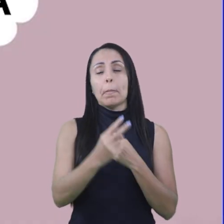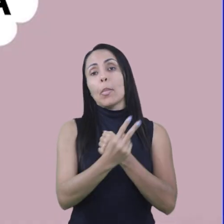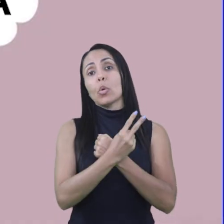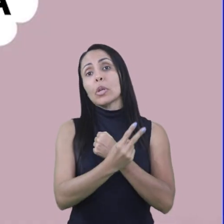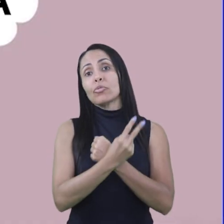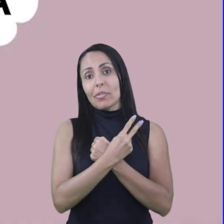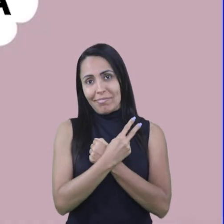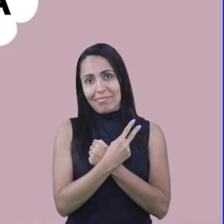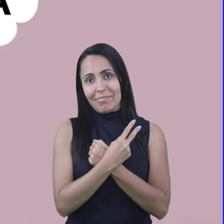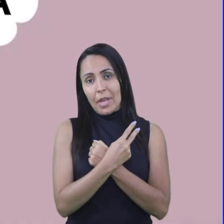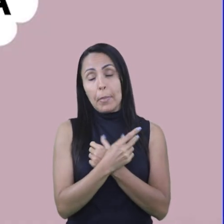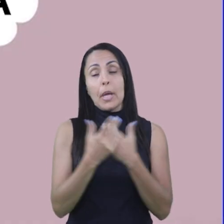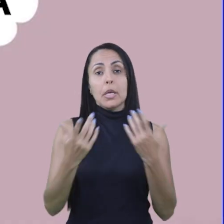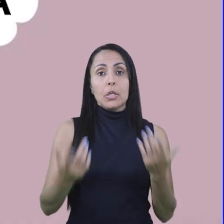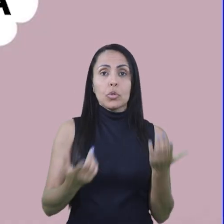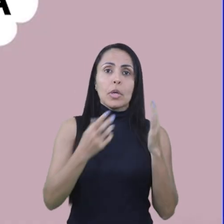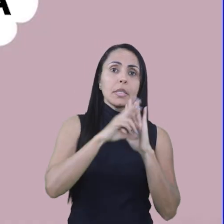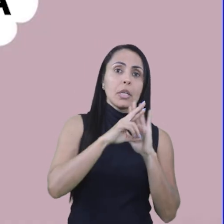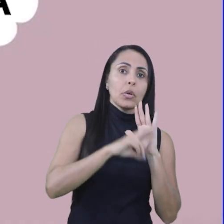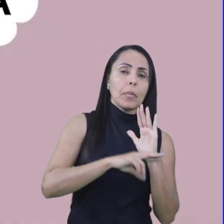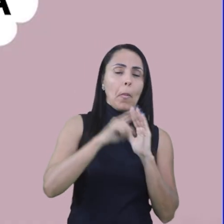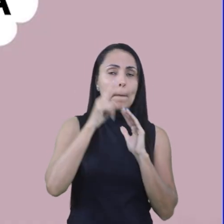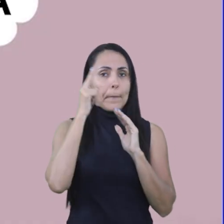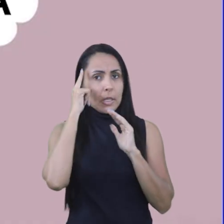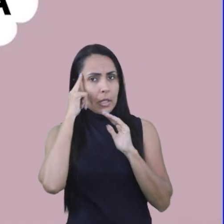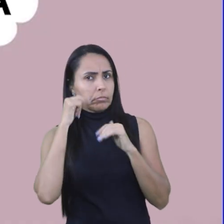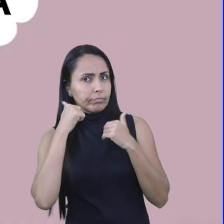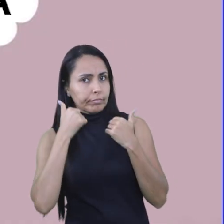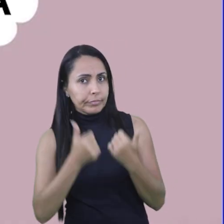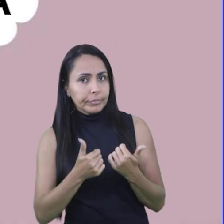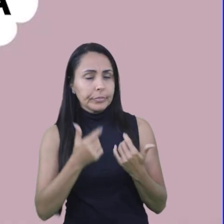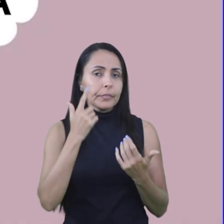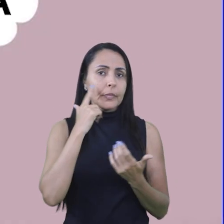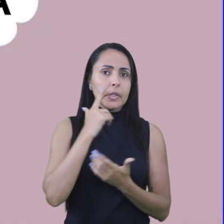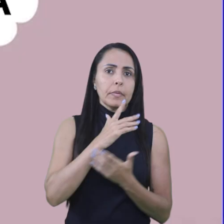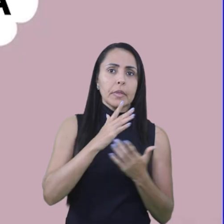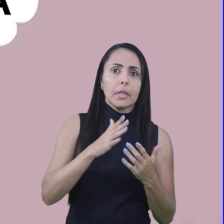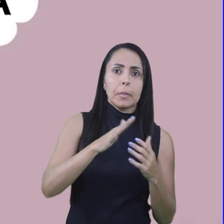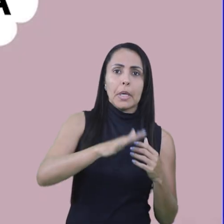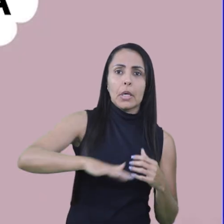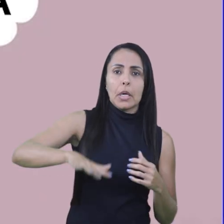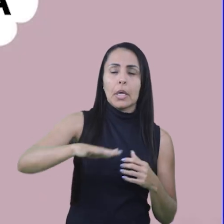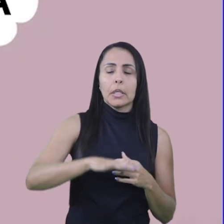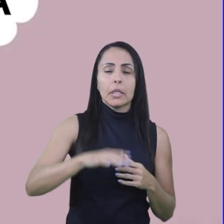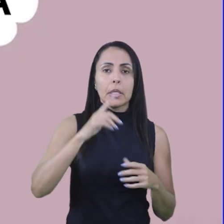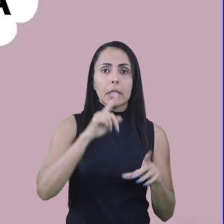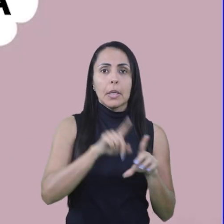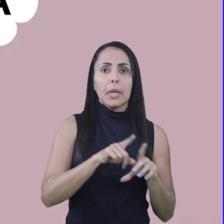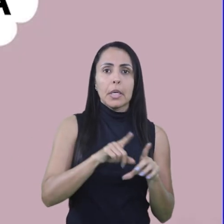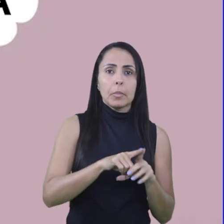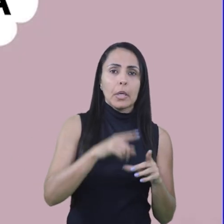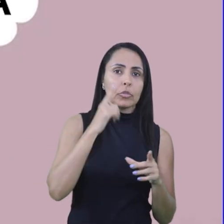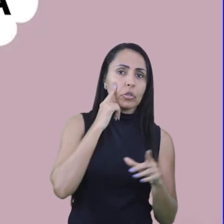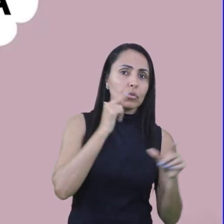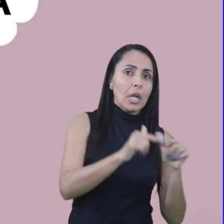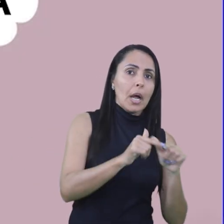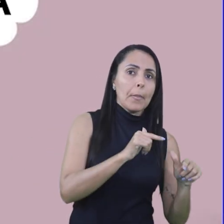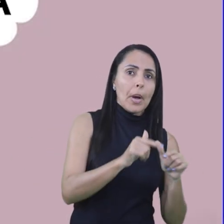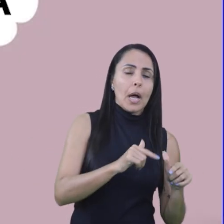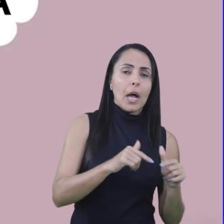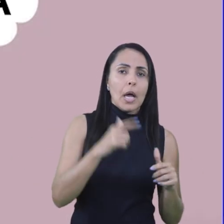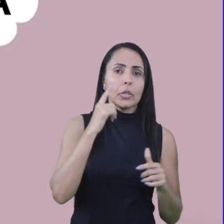porque é para isso que essas normas foram pensadas, né? Sejam elas para ergonomia, porque é para quando a gente tem as questões